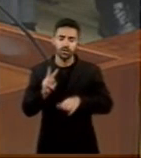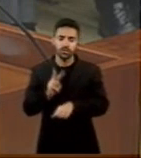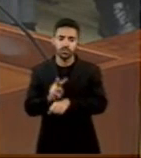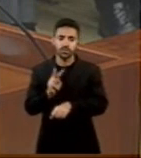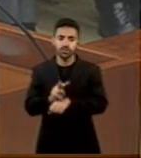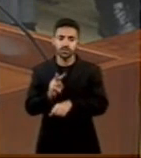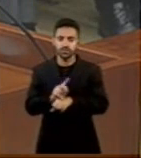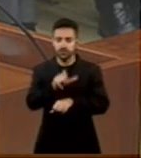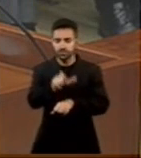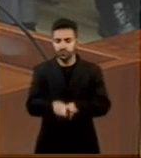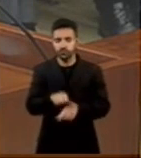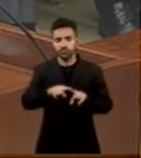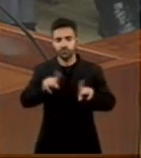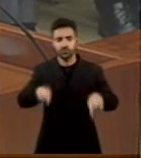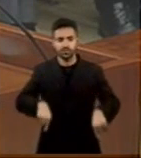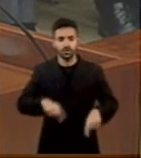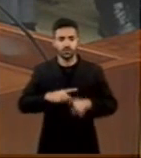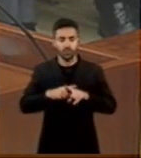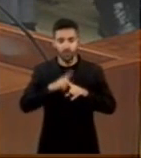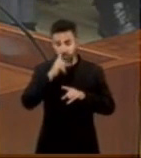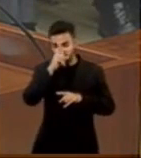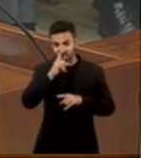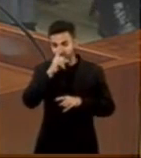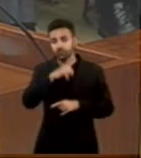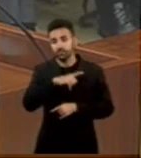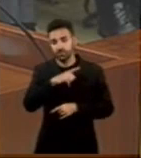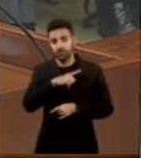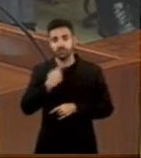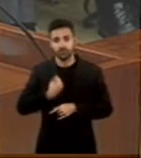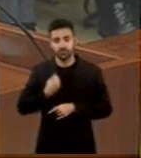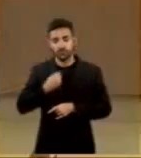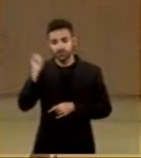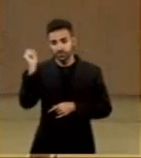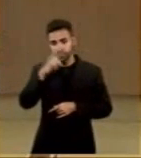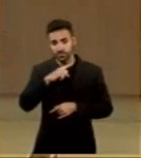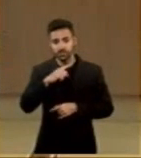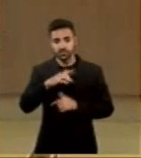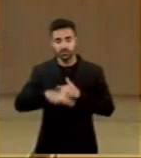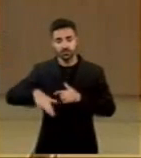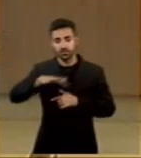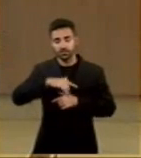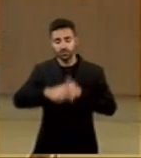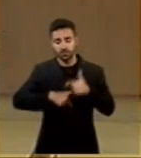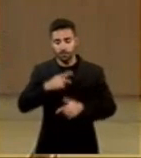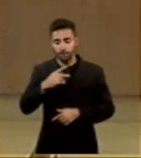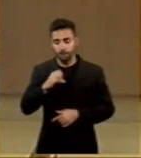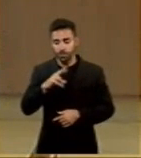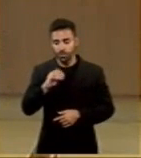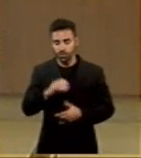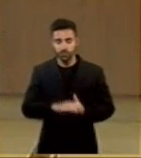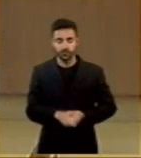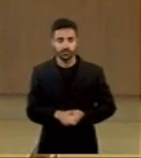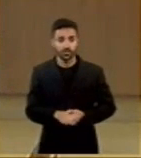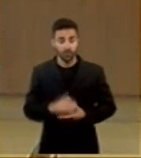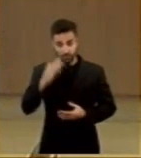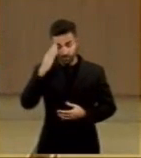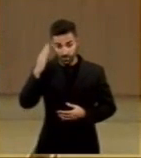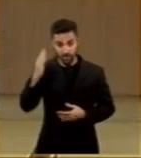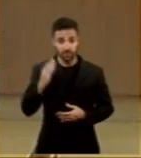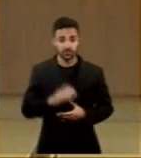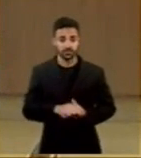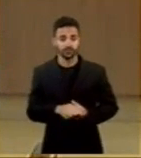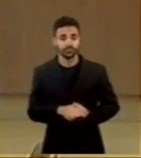para os portuários com relação ao risco, que é muito nos portos brasileiros. Obrigado. Agradeço ao doutor Mário Teixeira, o